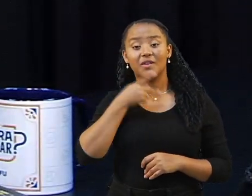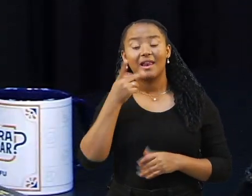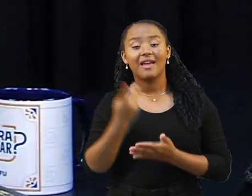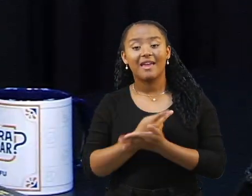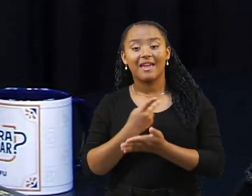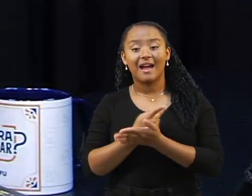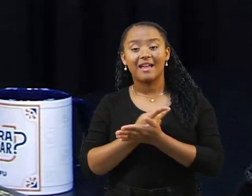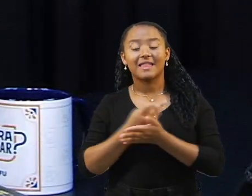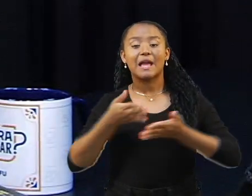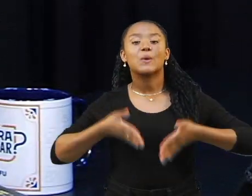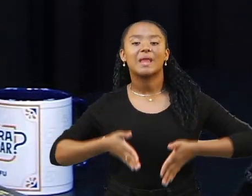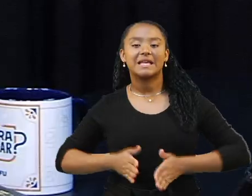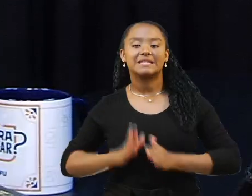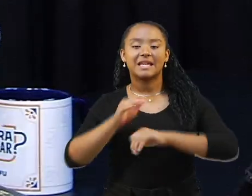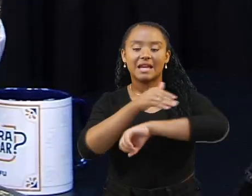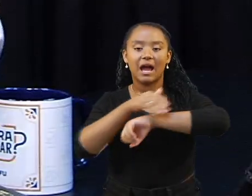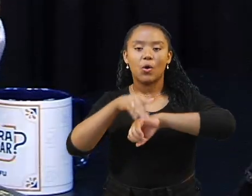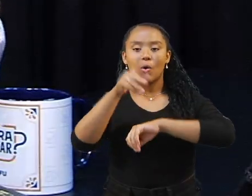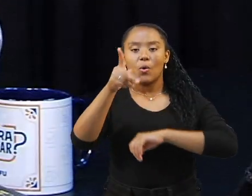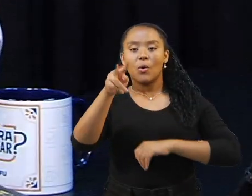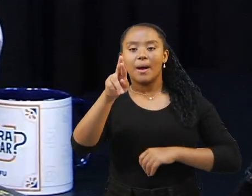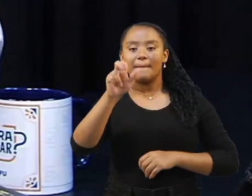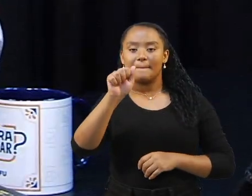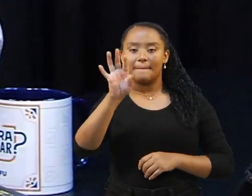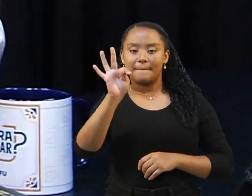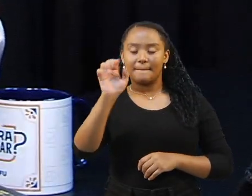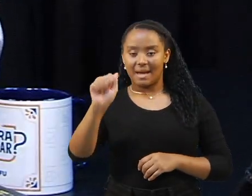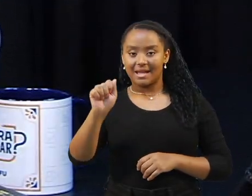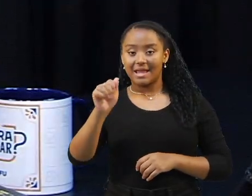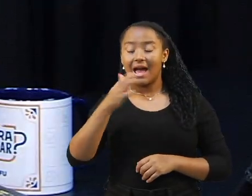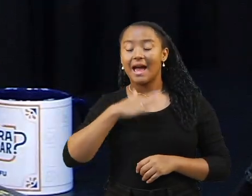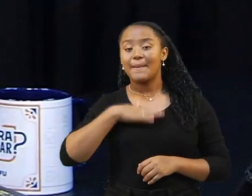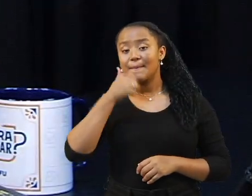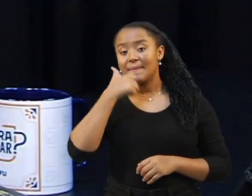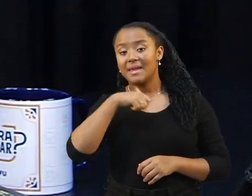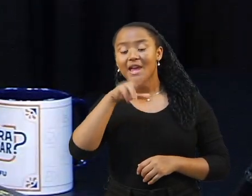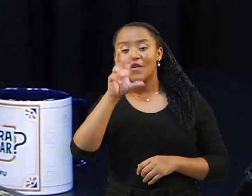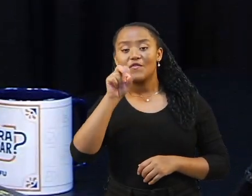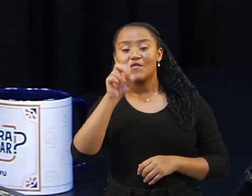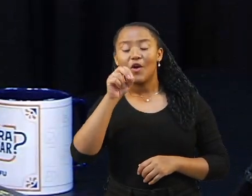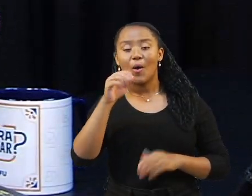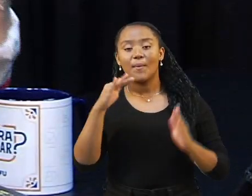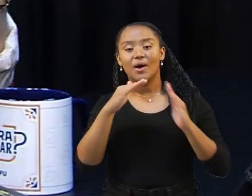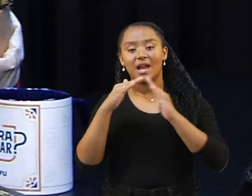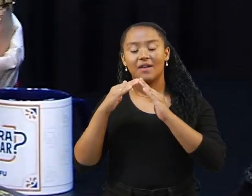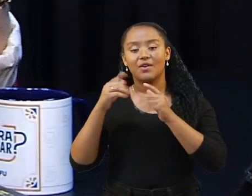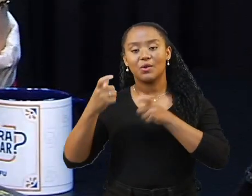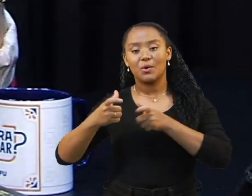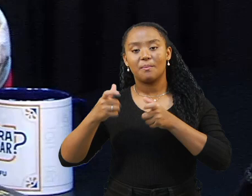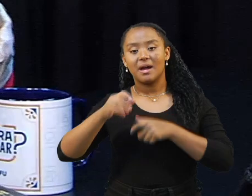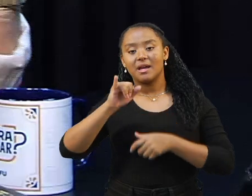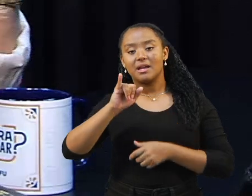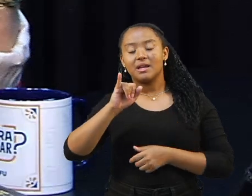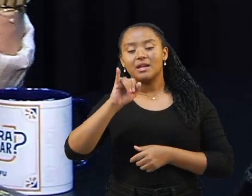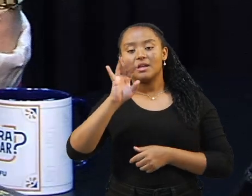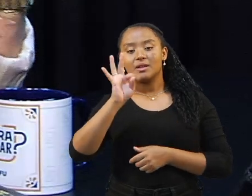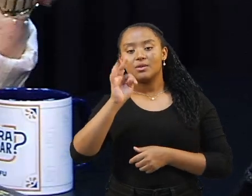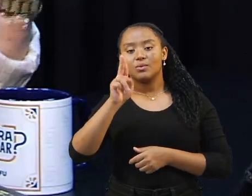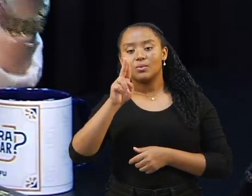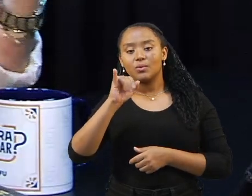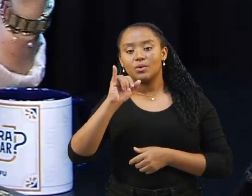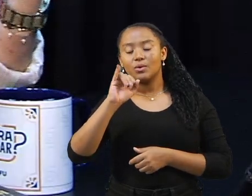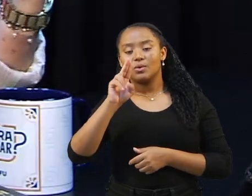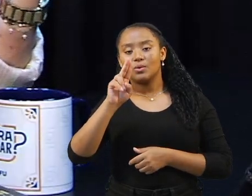na Rua Prata. A minha avó que morava na Rua Ituiutaba. Era aquela casa enorme, a gente